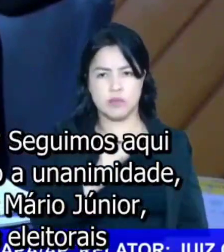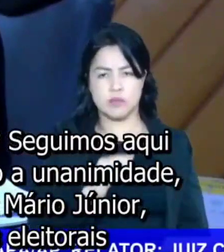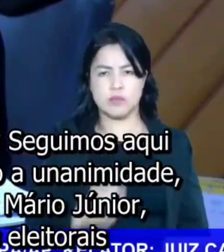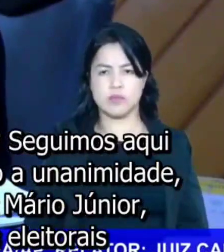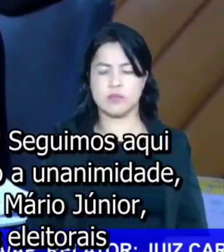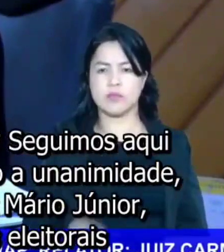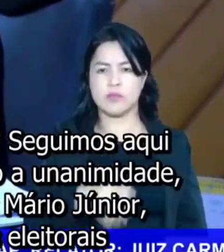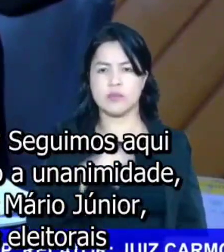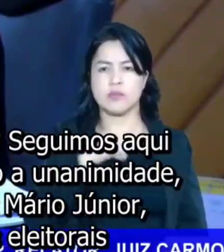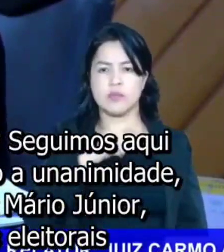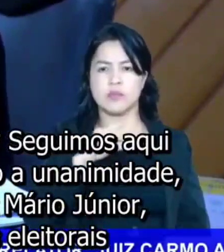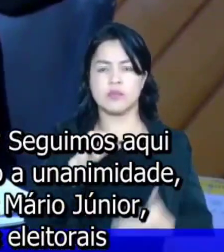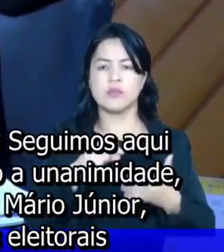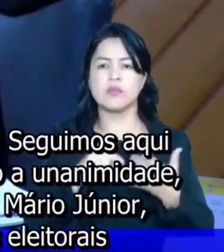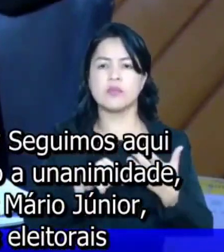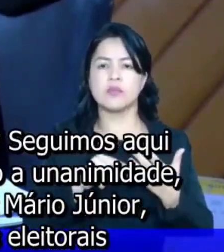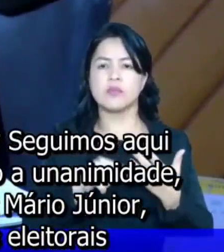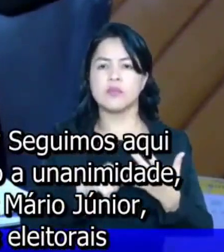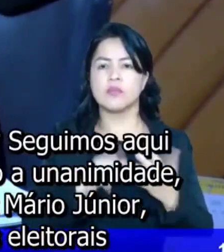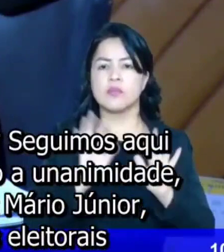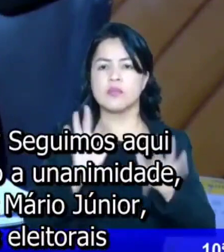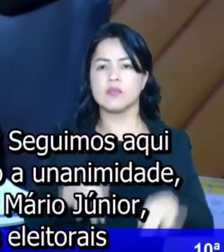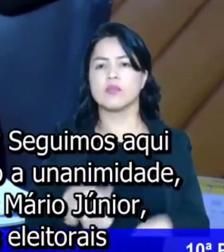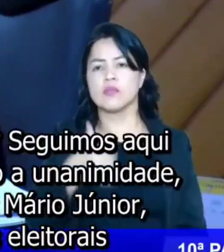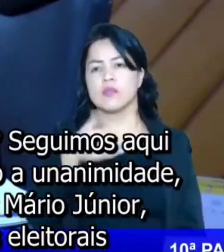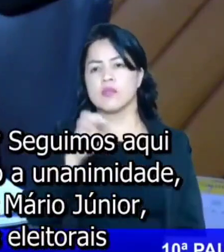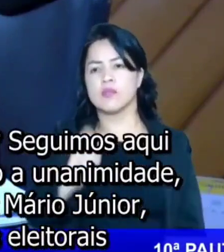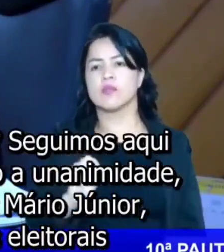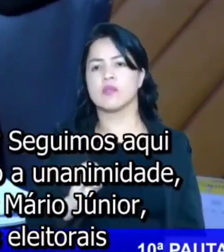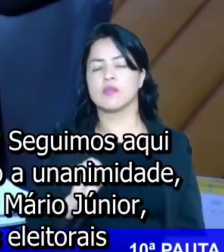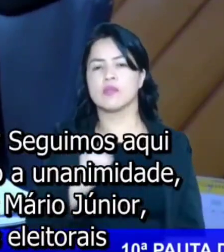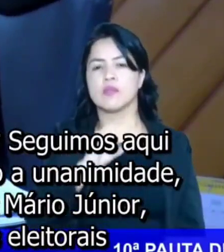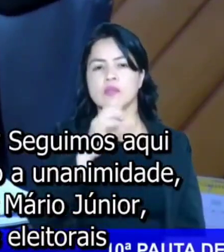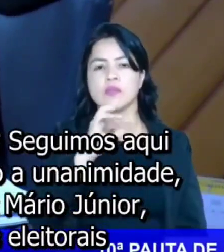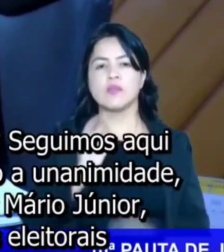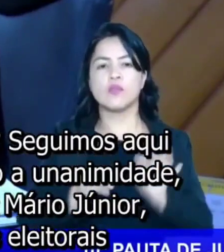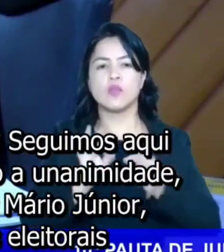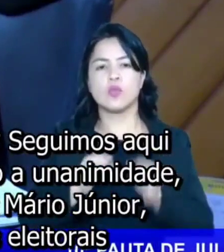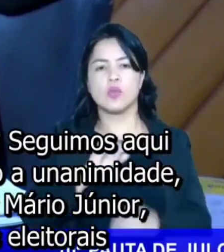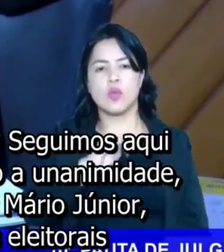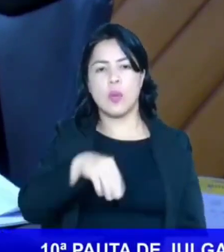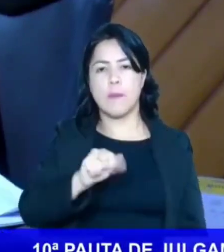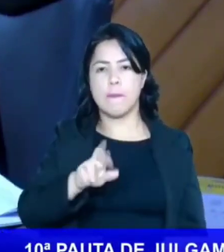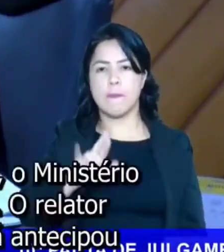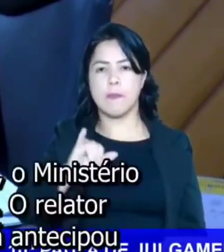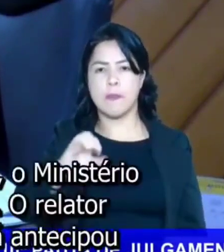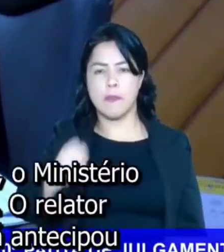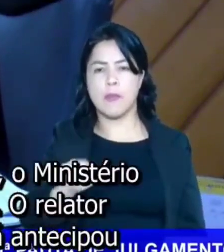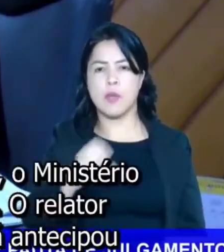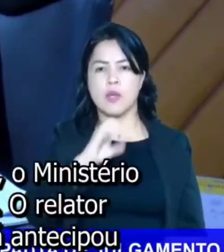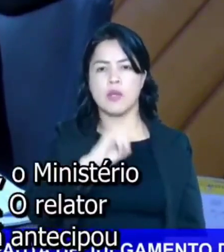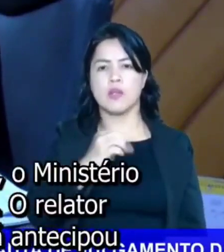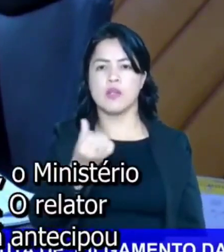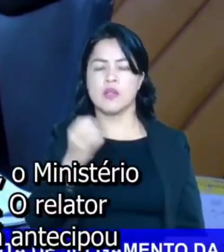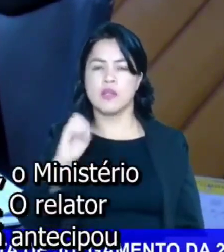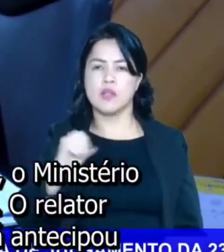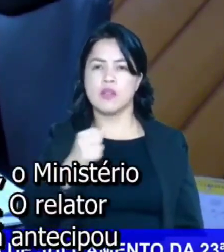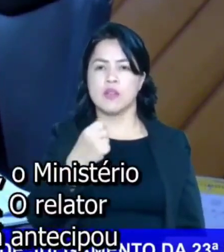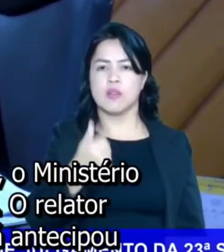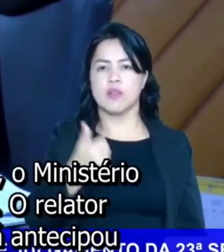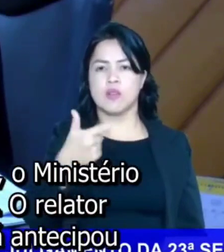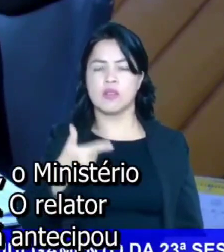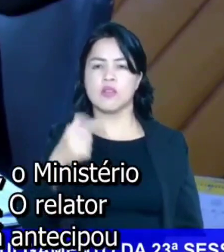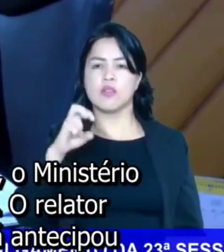desembargador Item João 10, finalmente Lages. da pauta, agora com o juiz Mário Júnior, no embargo de declaração na prestação de contas eleitorais 060-1225